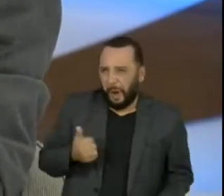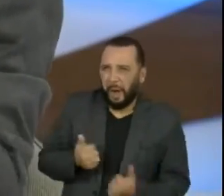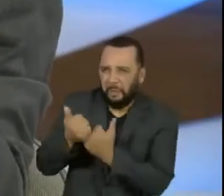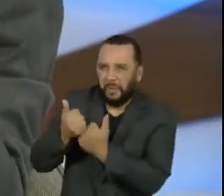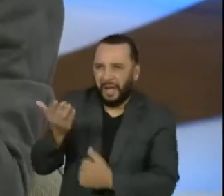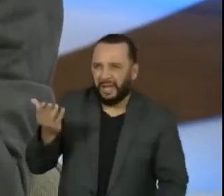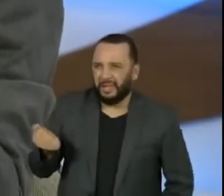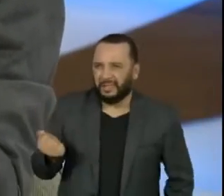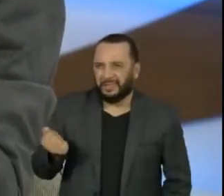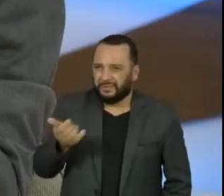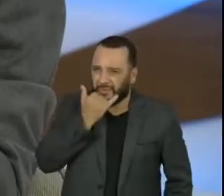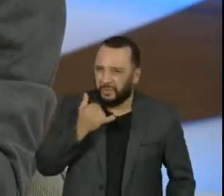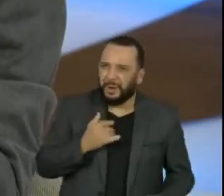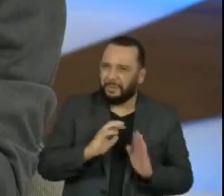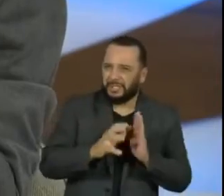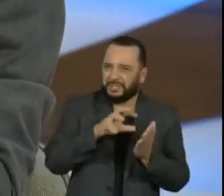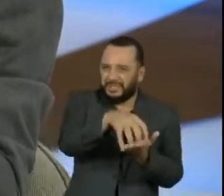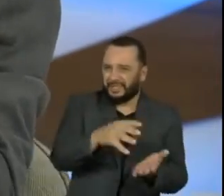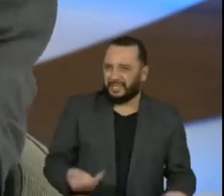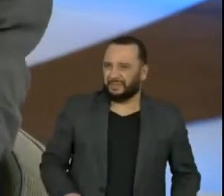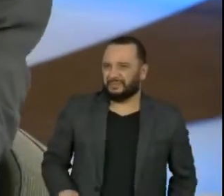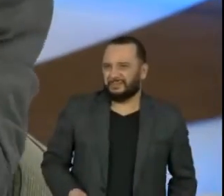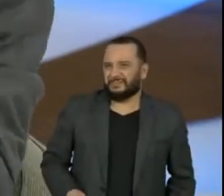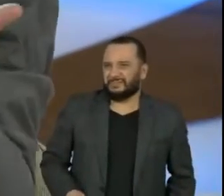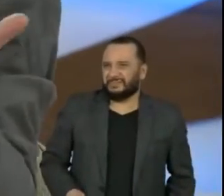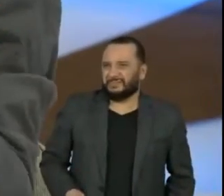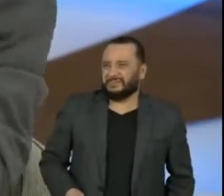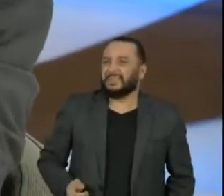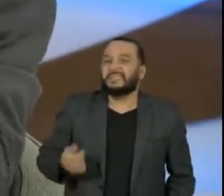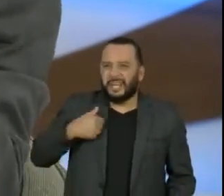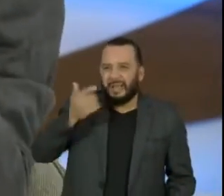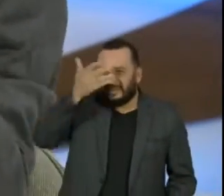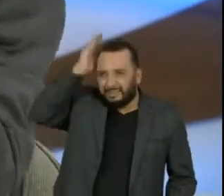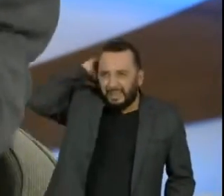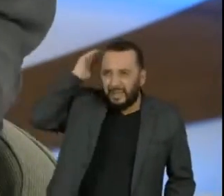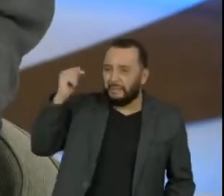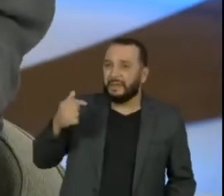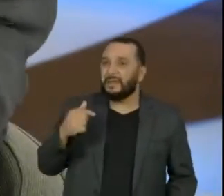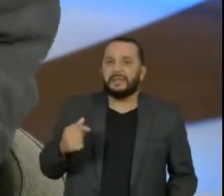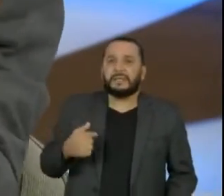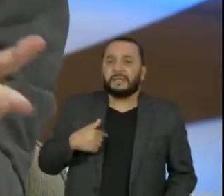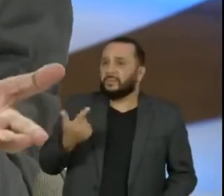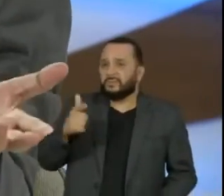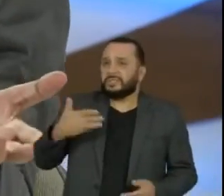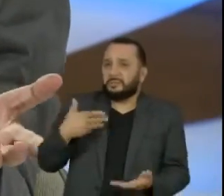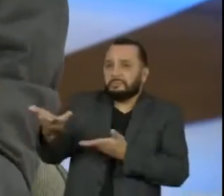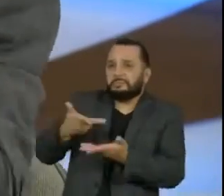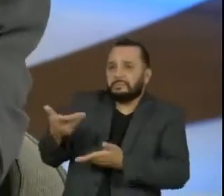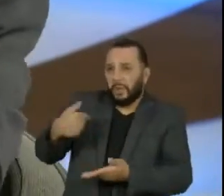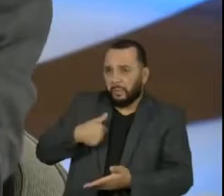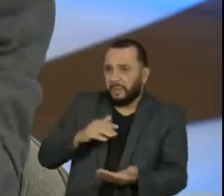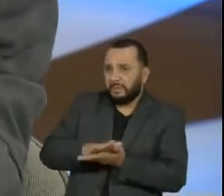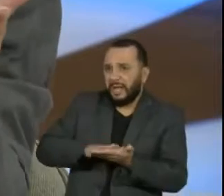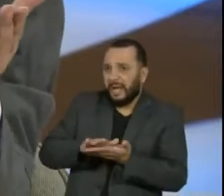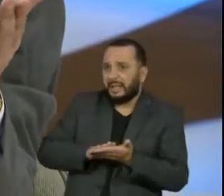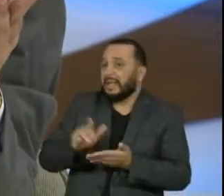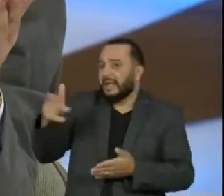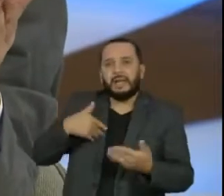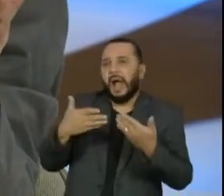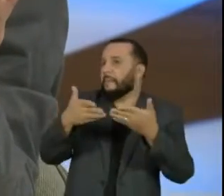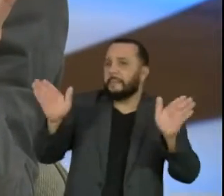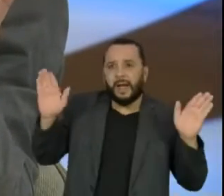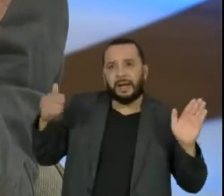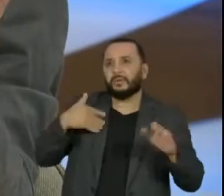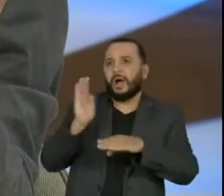que centrão é esse? Quer dizer, o Michel Temer, que não tinha a menor relação política comigo, foi um presidente excepcional para